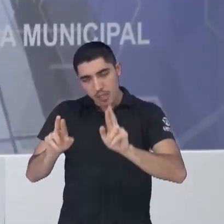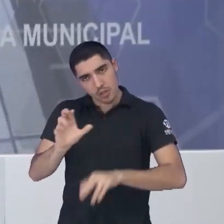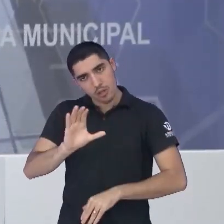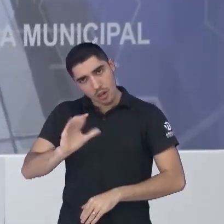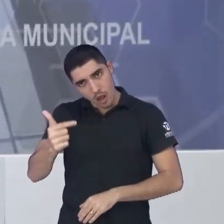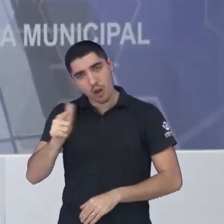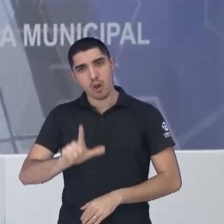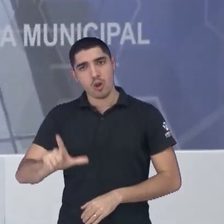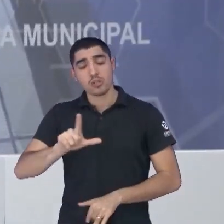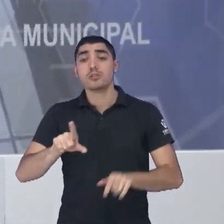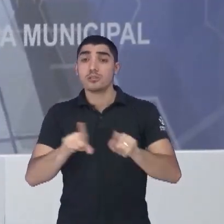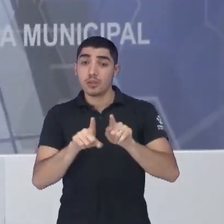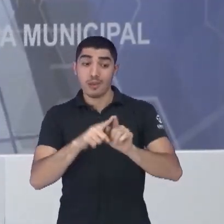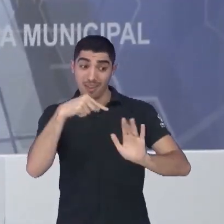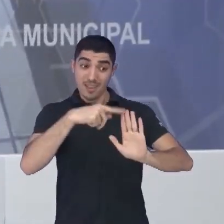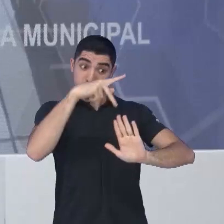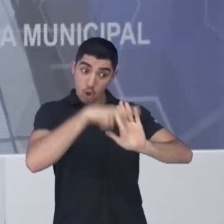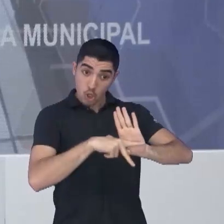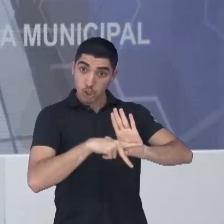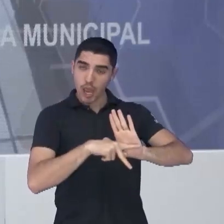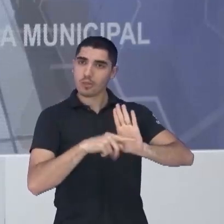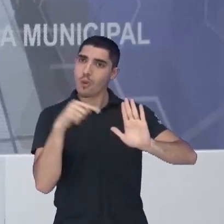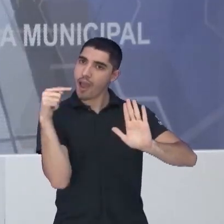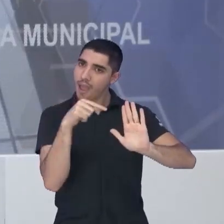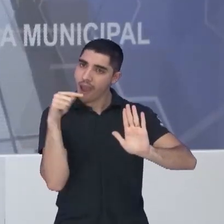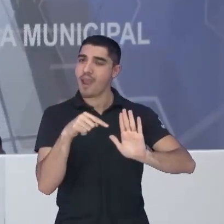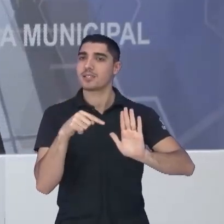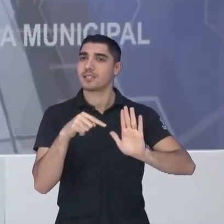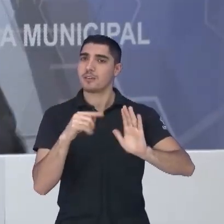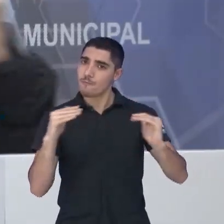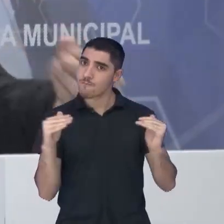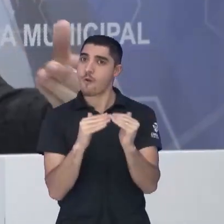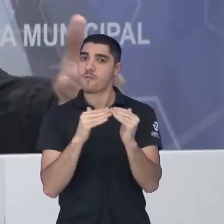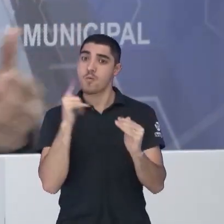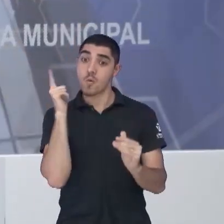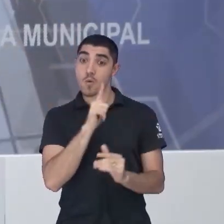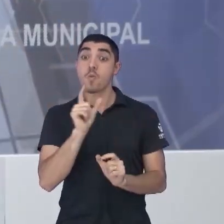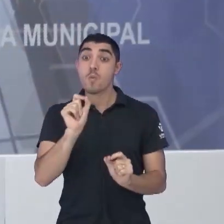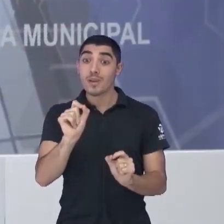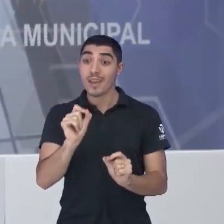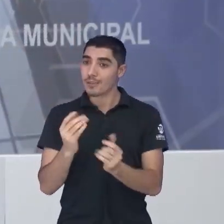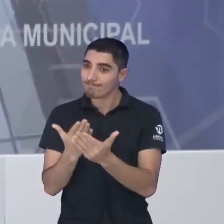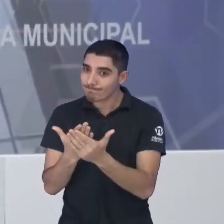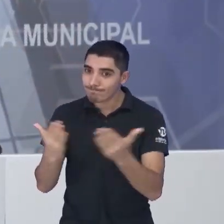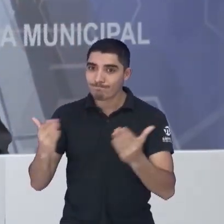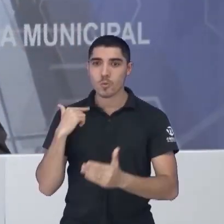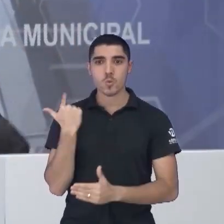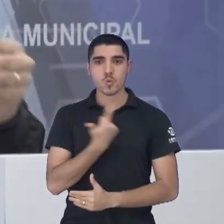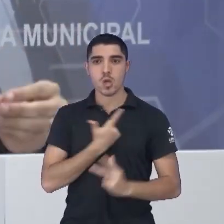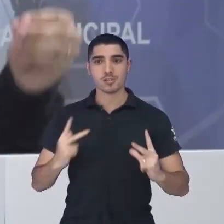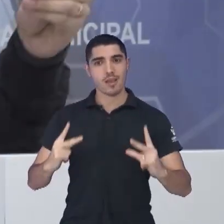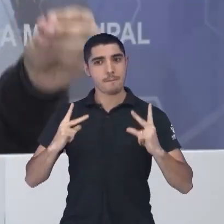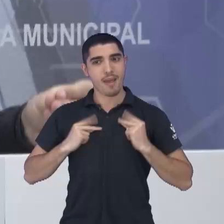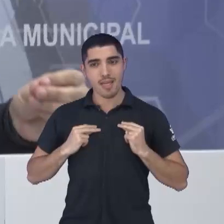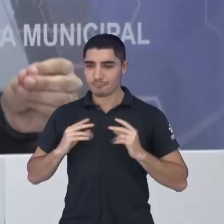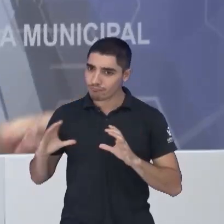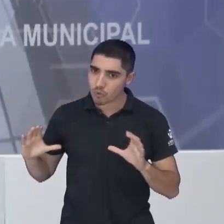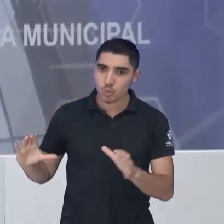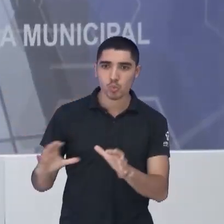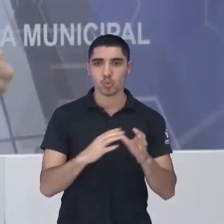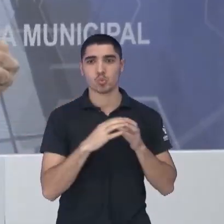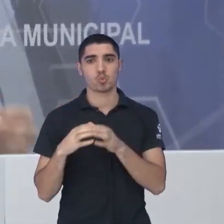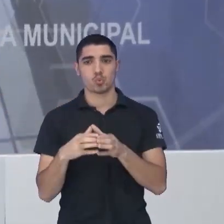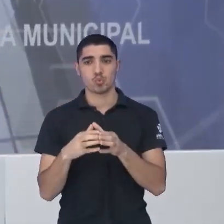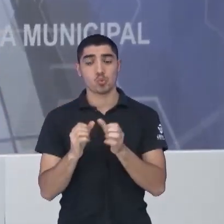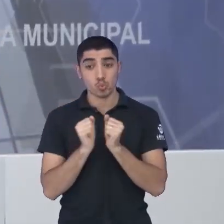favorável ao nosso projeto, para que eu possa, inclusive, dividir esse mérito com os senhores. Com certeza, aprovado esse projeto